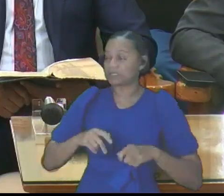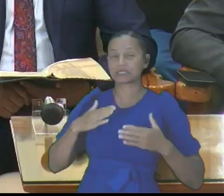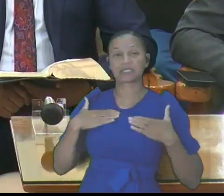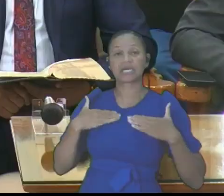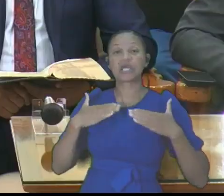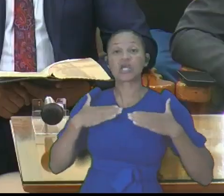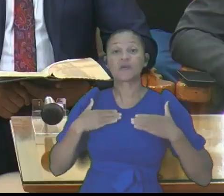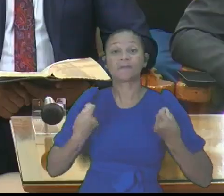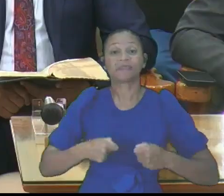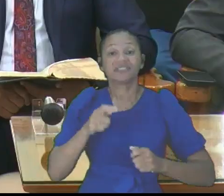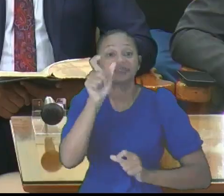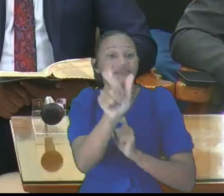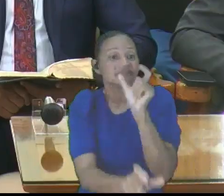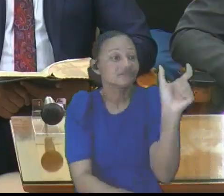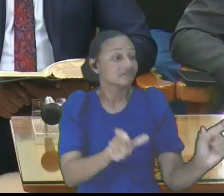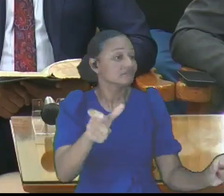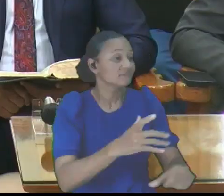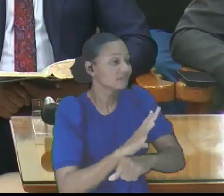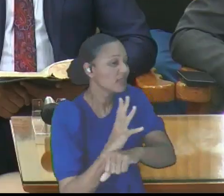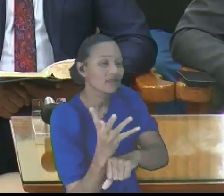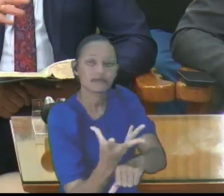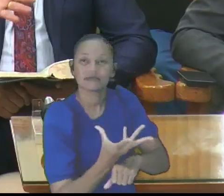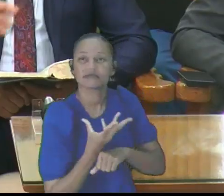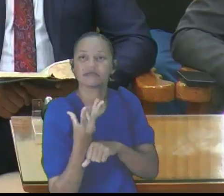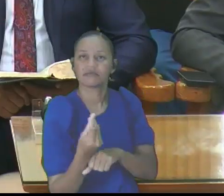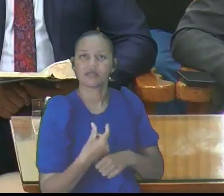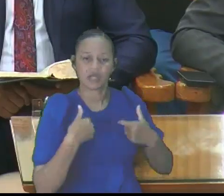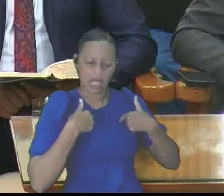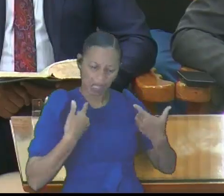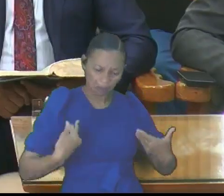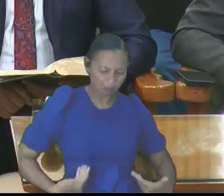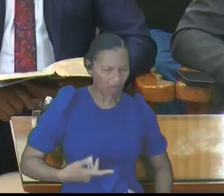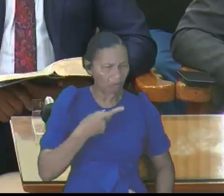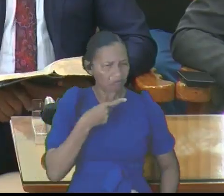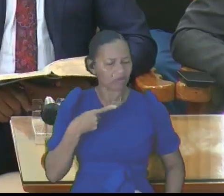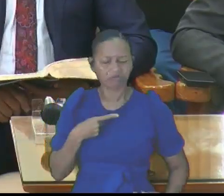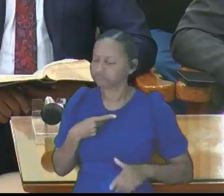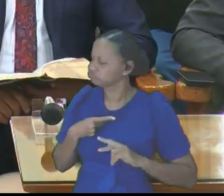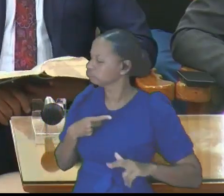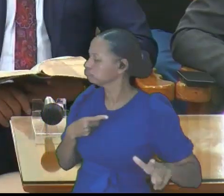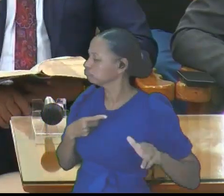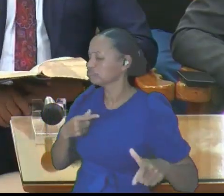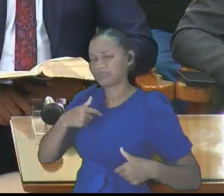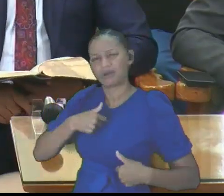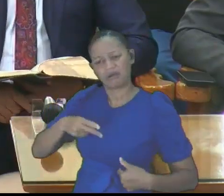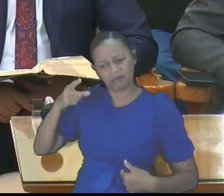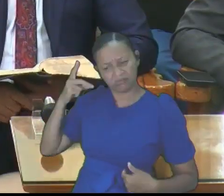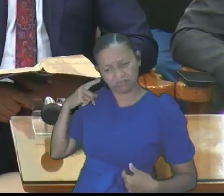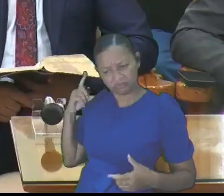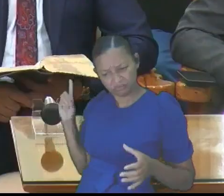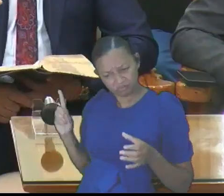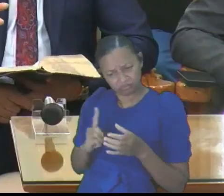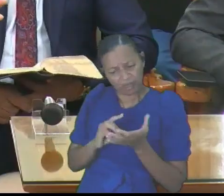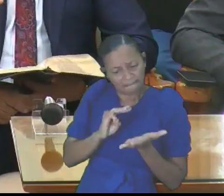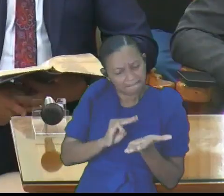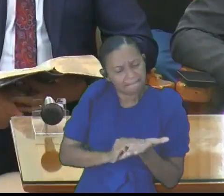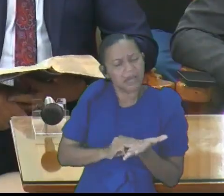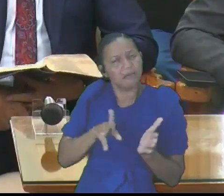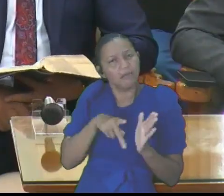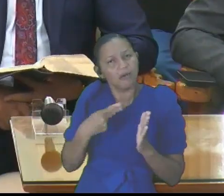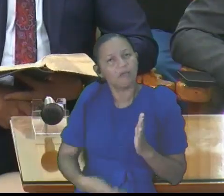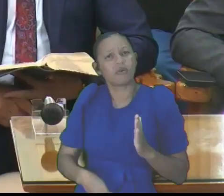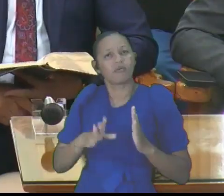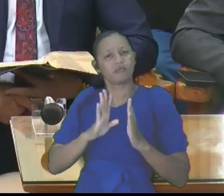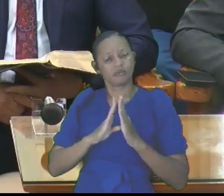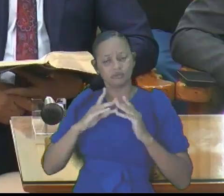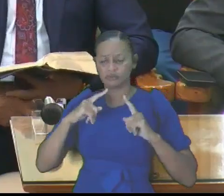eu preciso da igreja. E não é porque sou pastor, não. É quando eu era membro, simplesmente membro da igreja, eu